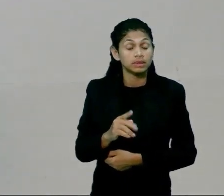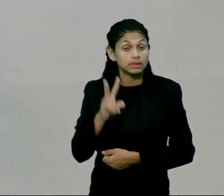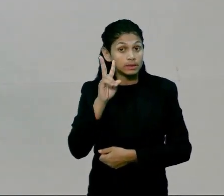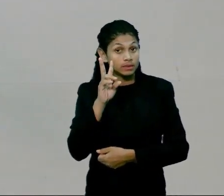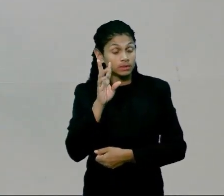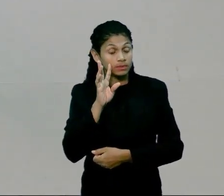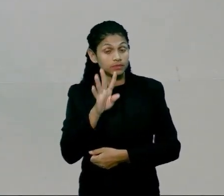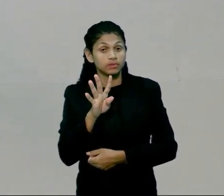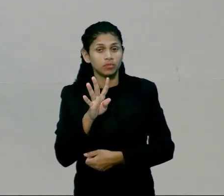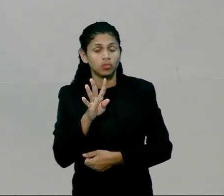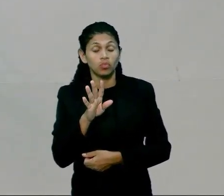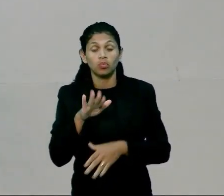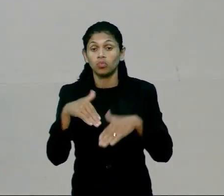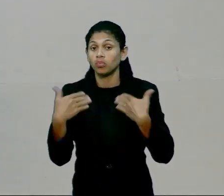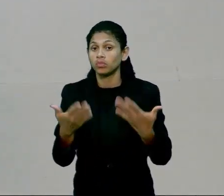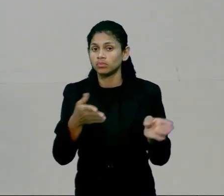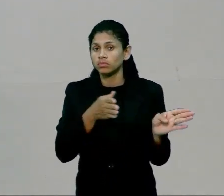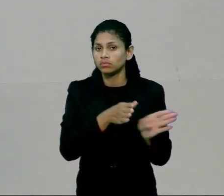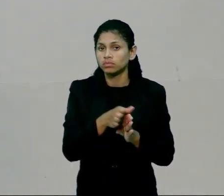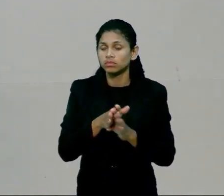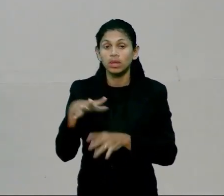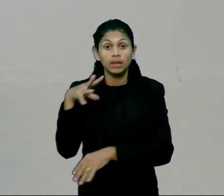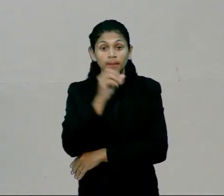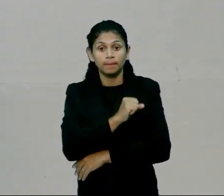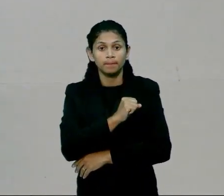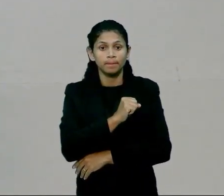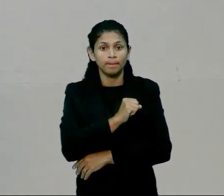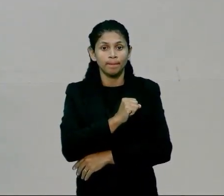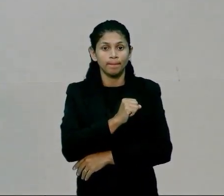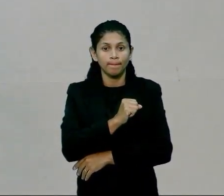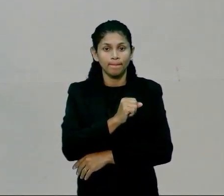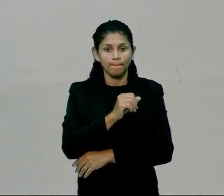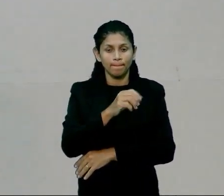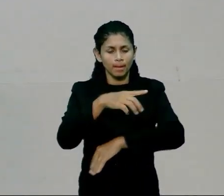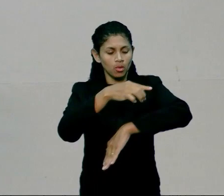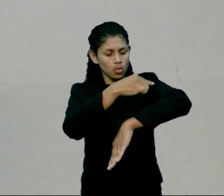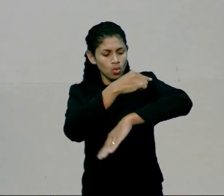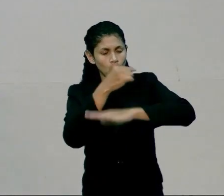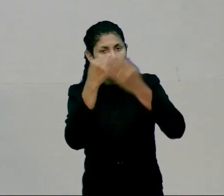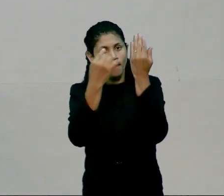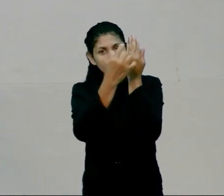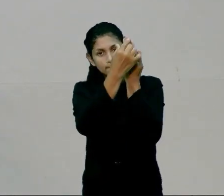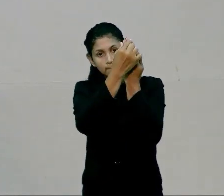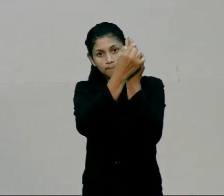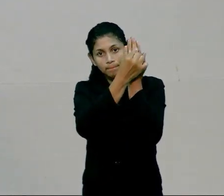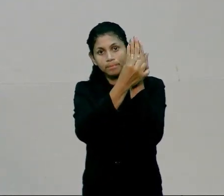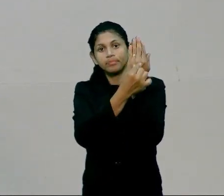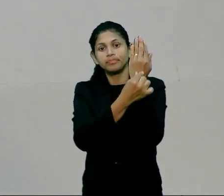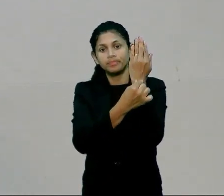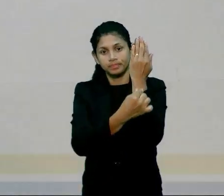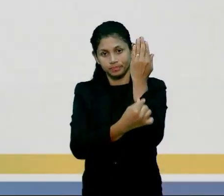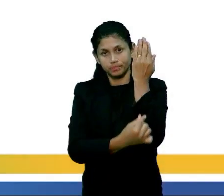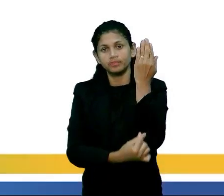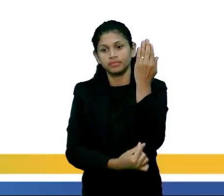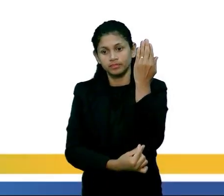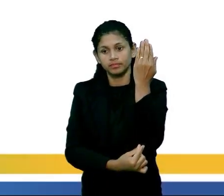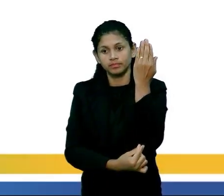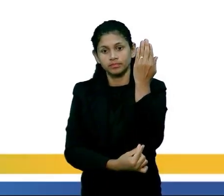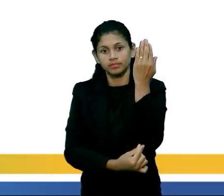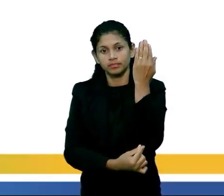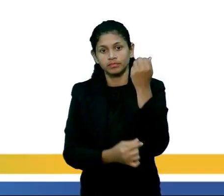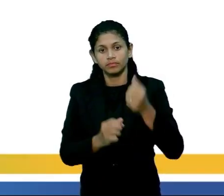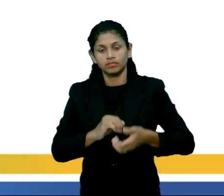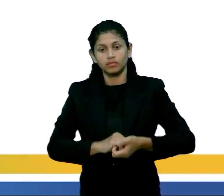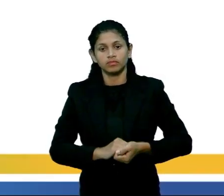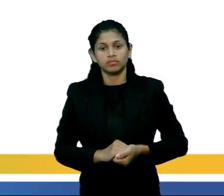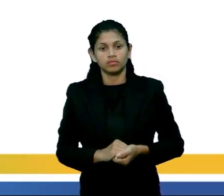qual é o direcionamento rápido? Axial, que vai ficar fixo na linha central. Então é essa parte aqui, ó, vou até botar a imagem na tela, volta para a